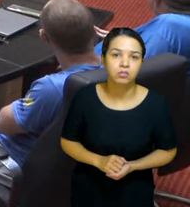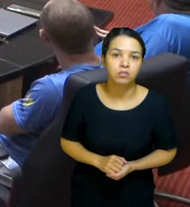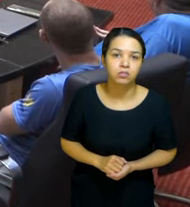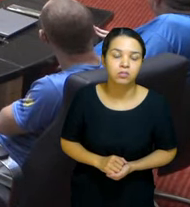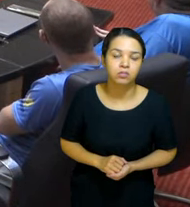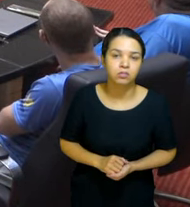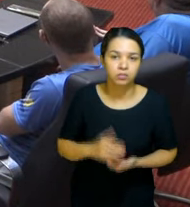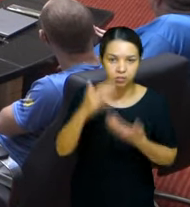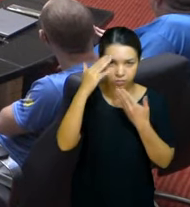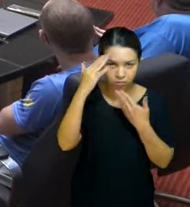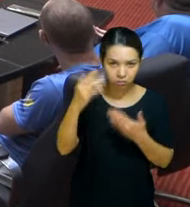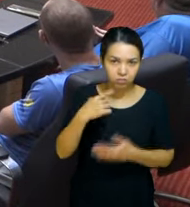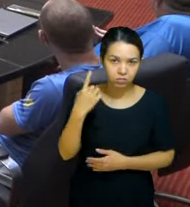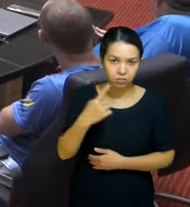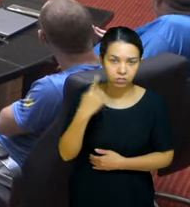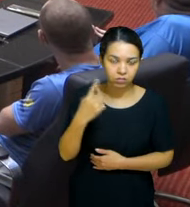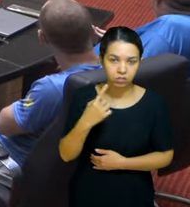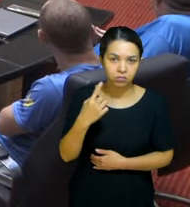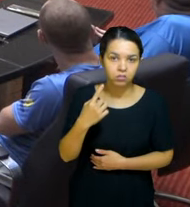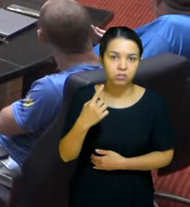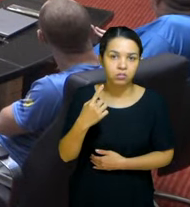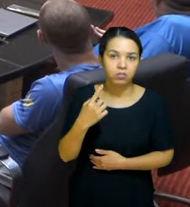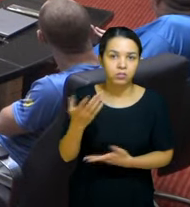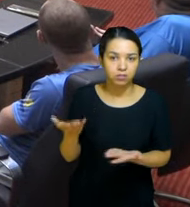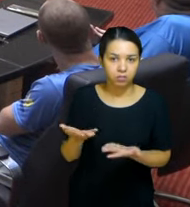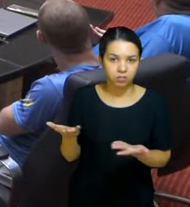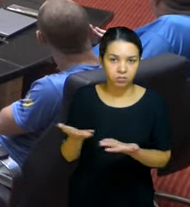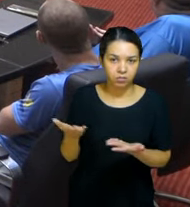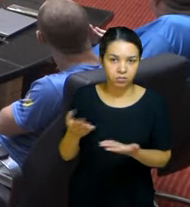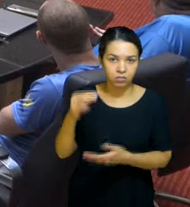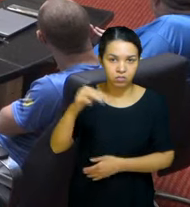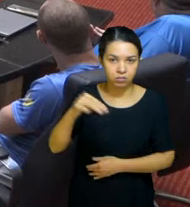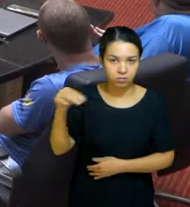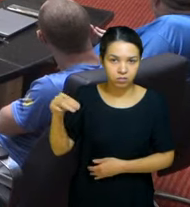Obrigado, deputado Ivan. Com a palavra, deputado Mário Mota.